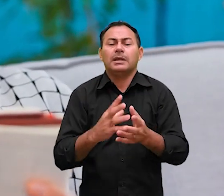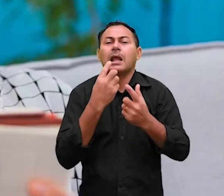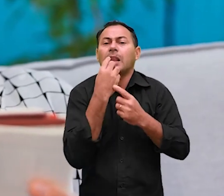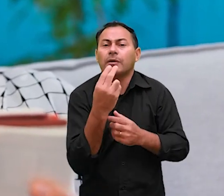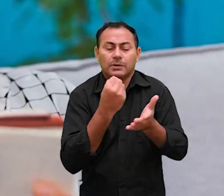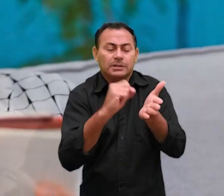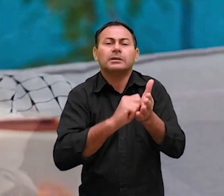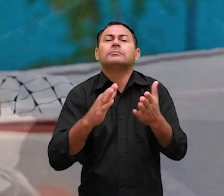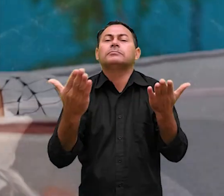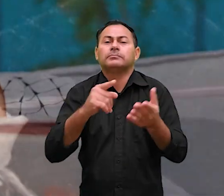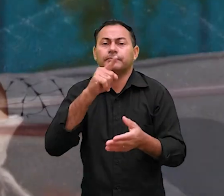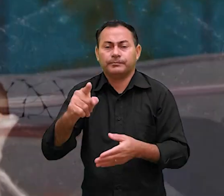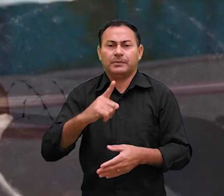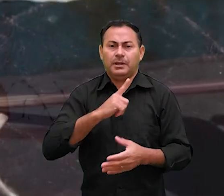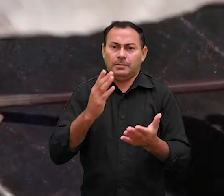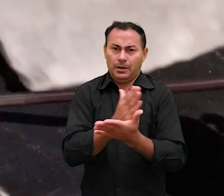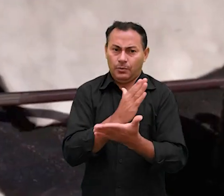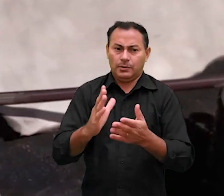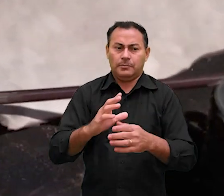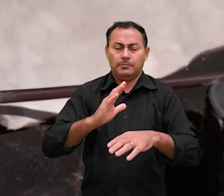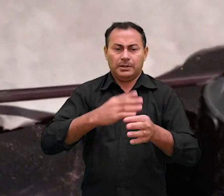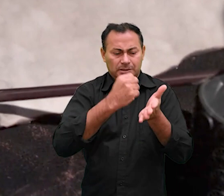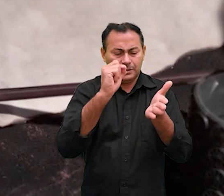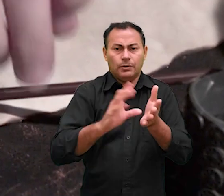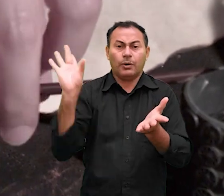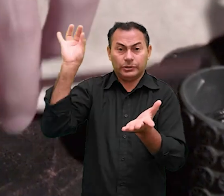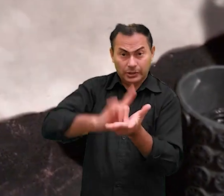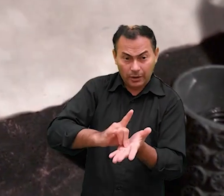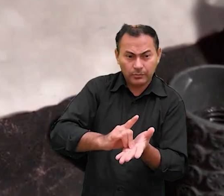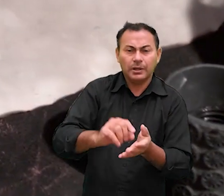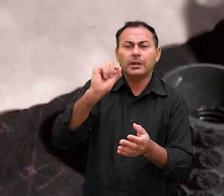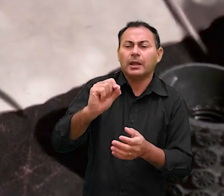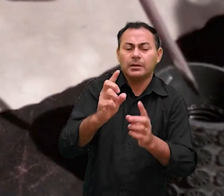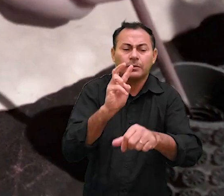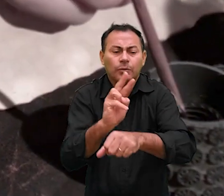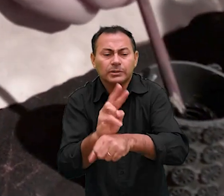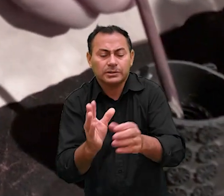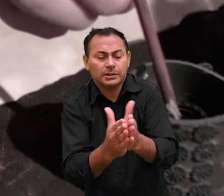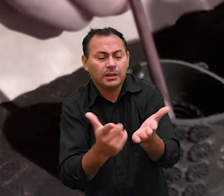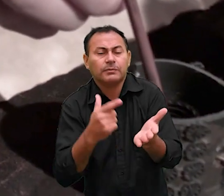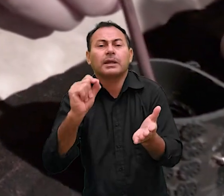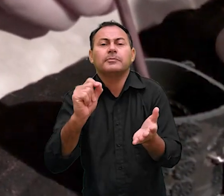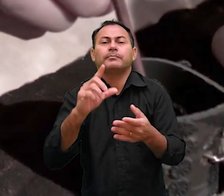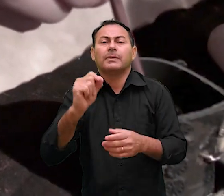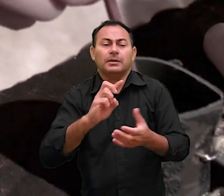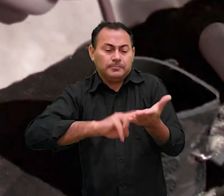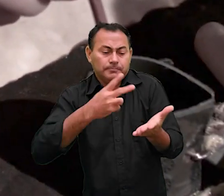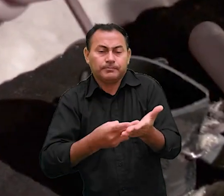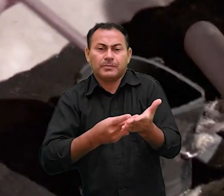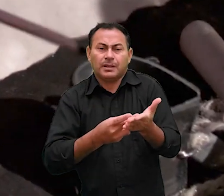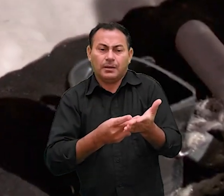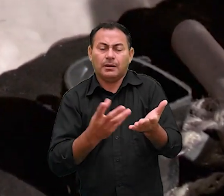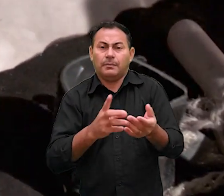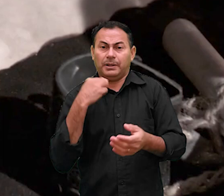eles foram escritos? Nós temos algum dos manuscritos originais? Quem conservou esses livros? Quem traduziu